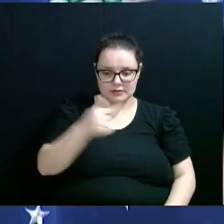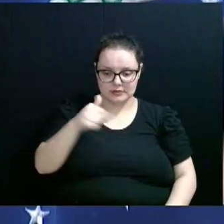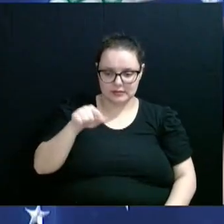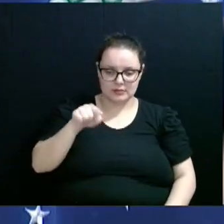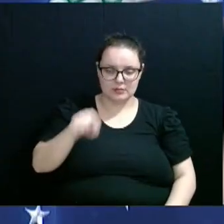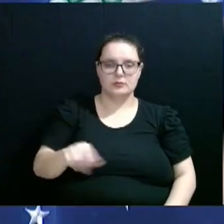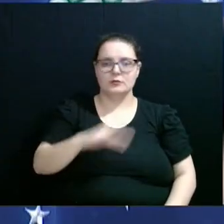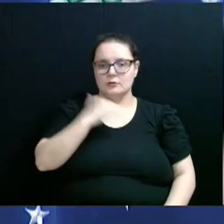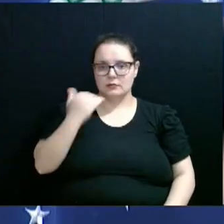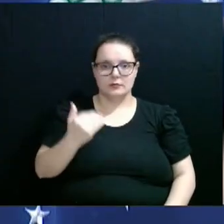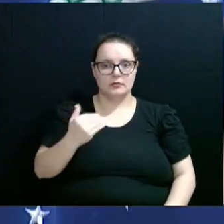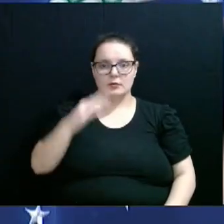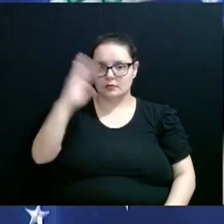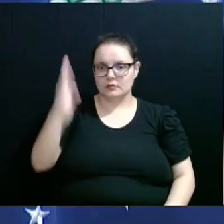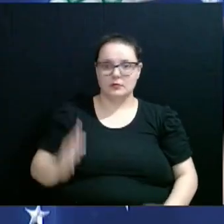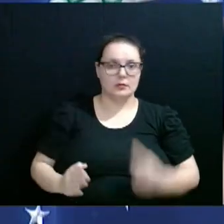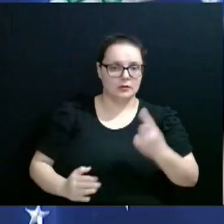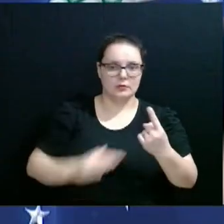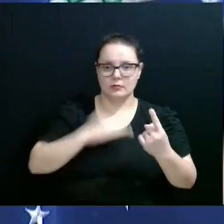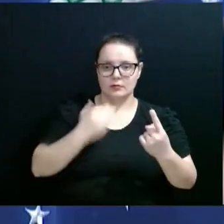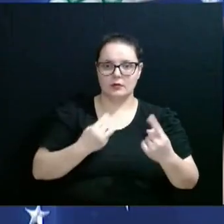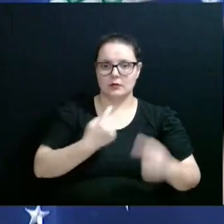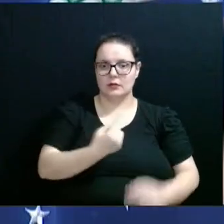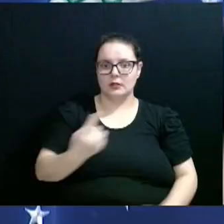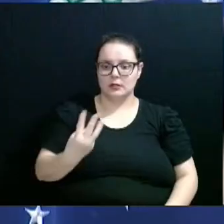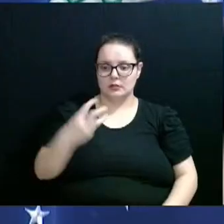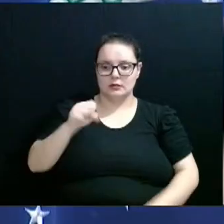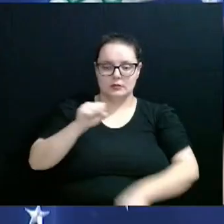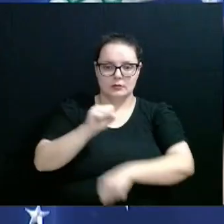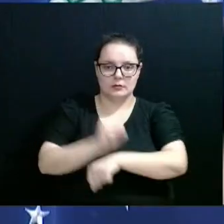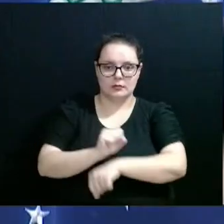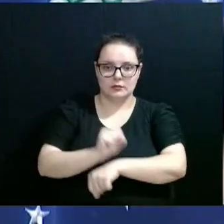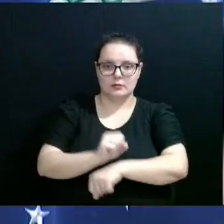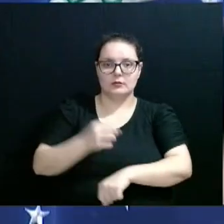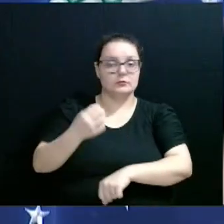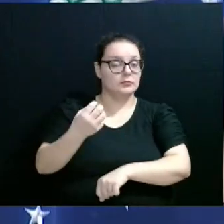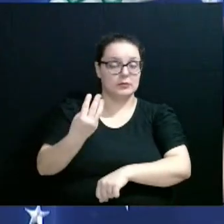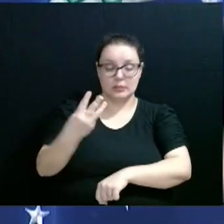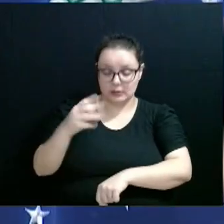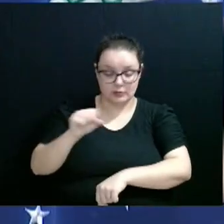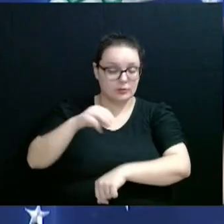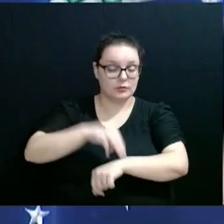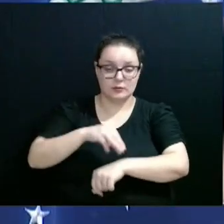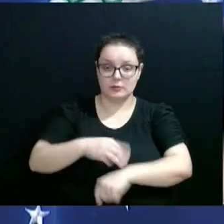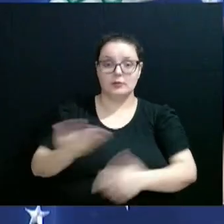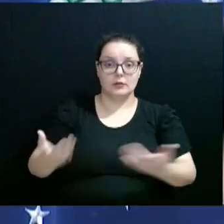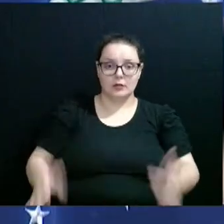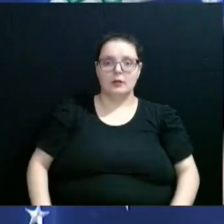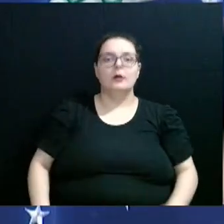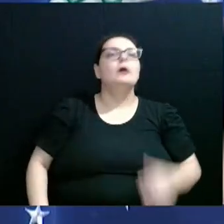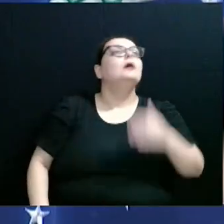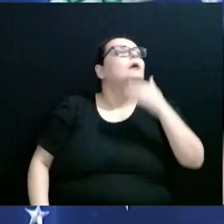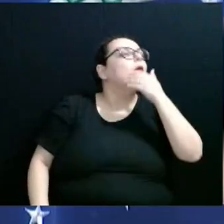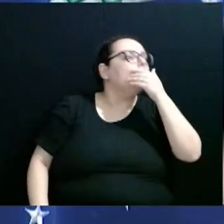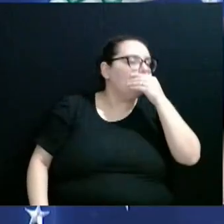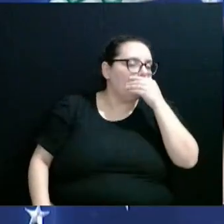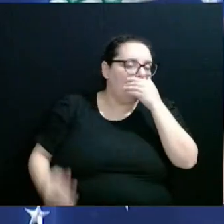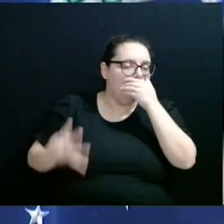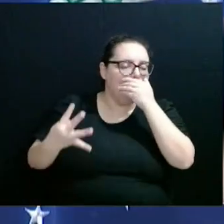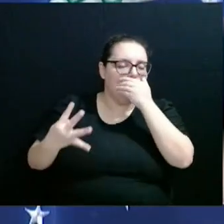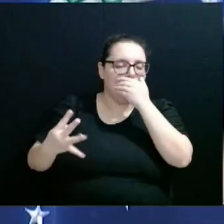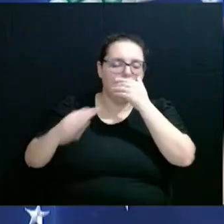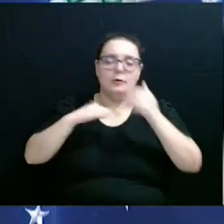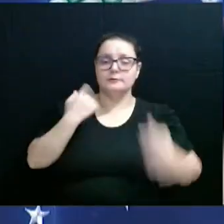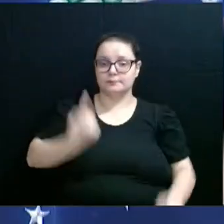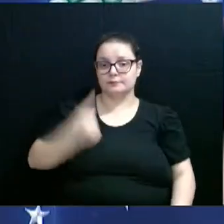morte a cada 38 minutos, são 48 mortes no dia. Então, enfim, é importante que o homem vá ao